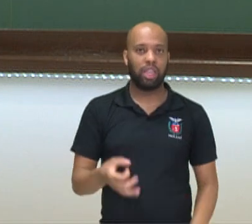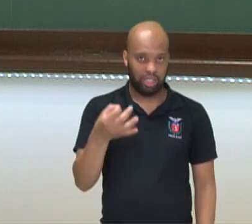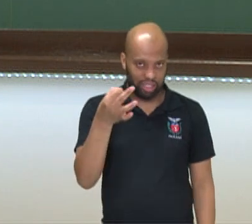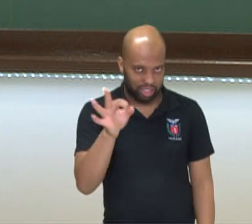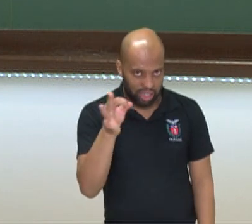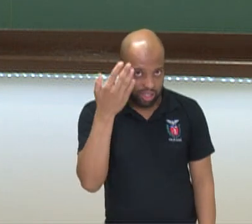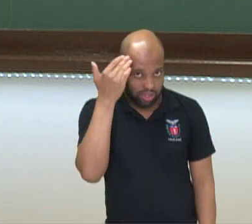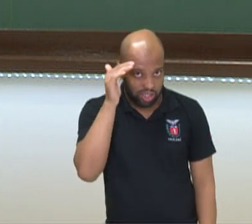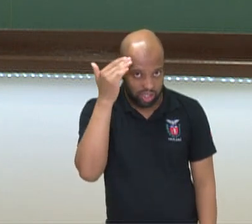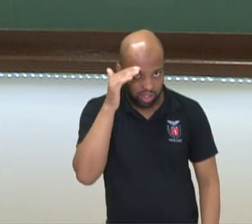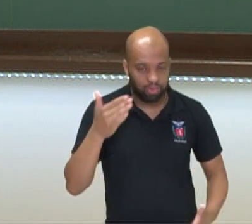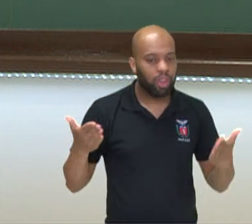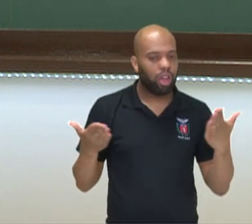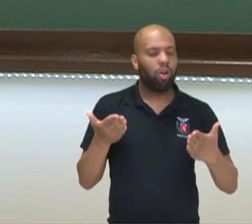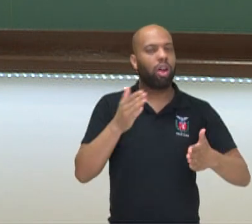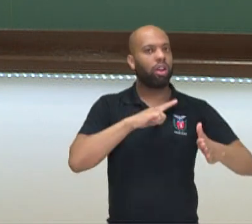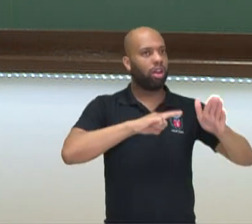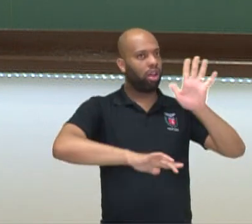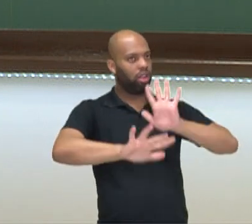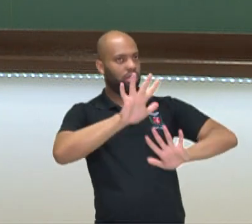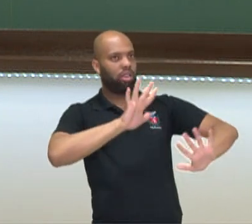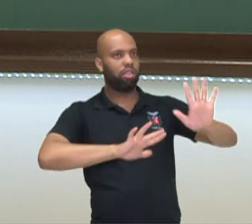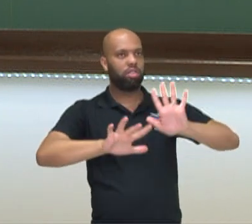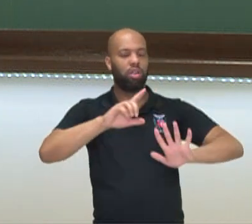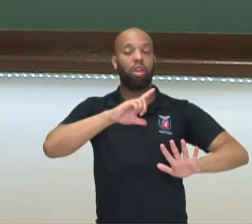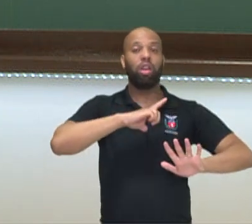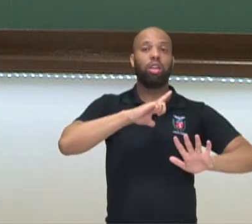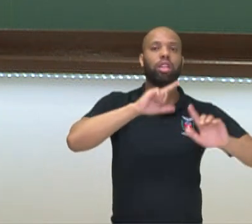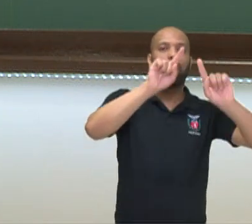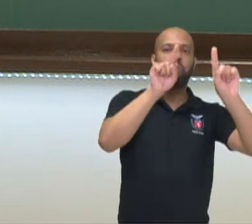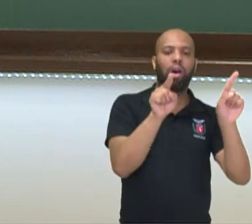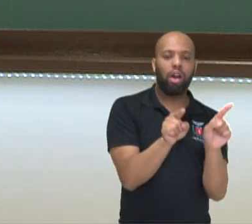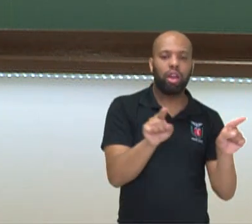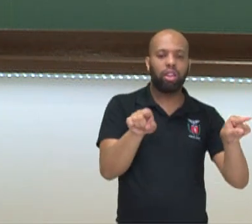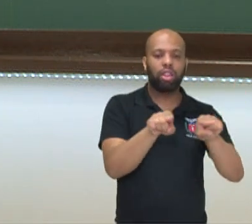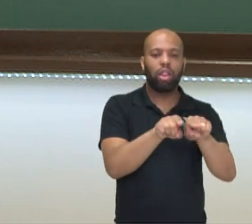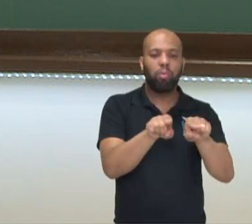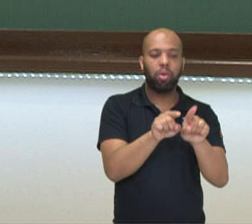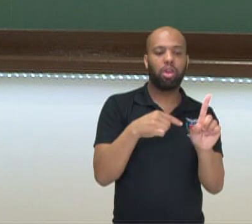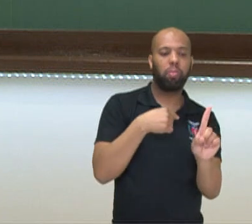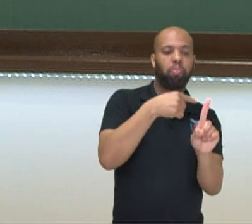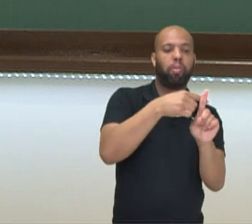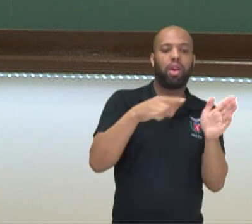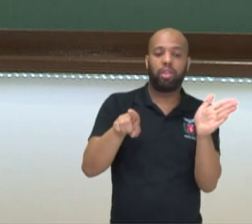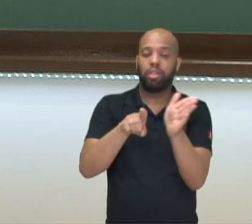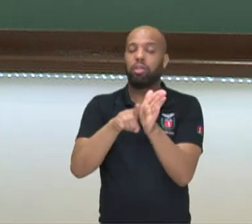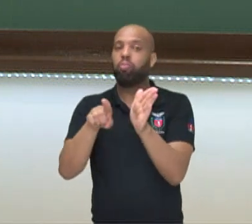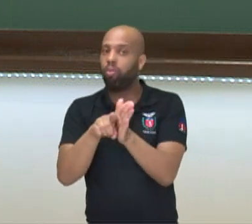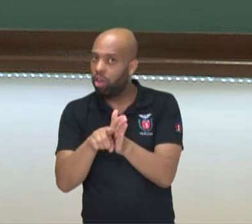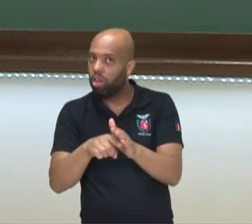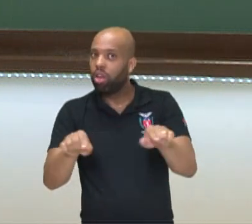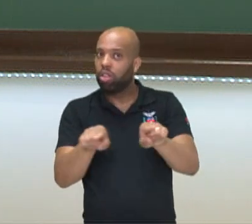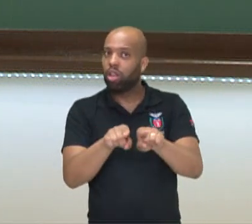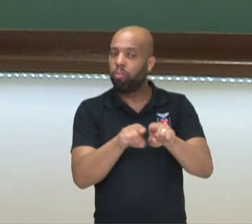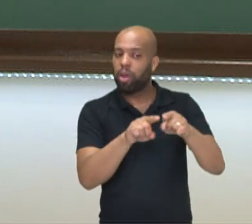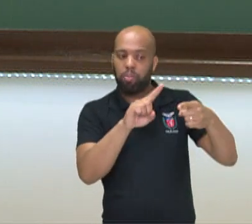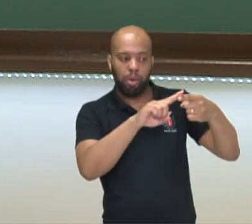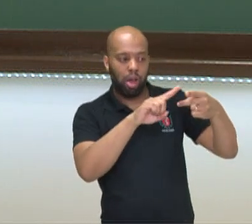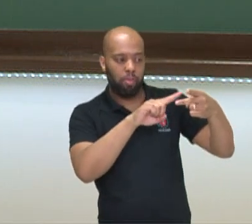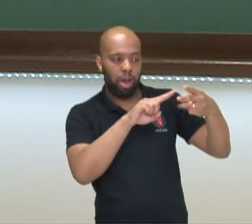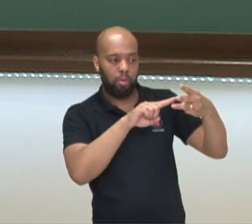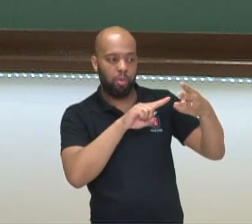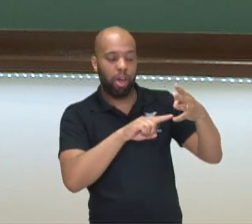pessoal? Aqui você tem que tomar cuidado com parênteses, com regra de sinais, com as operações, para não fazer nada errado e entregar o resultado